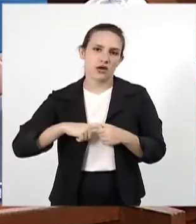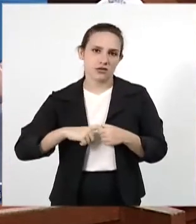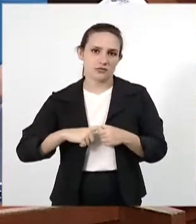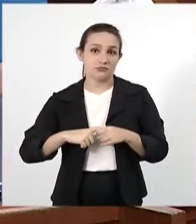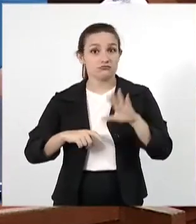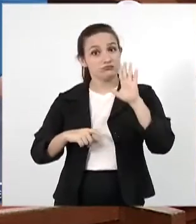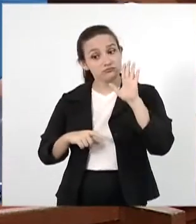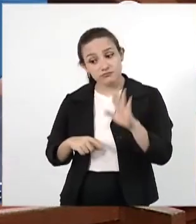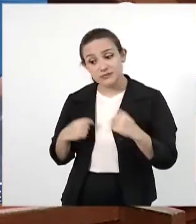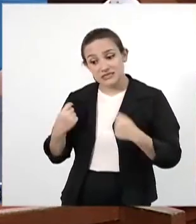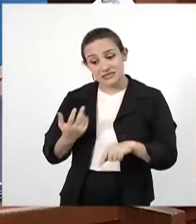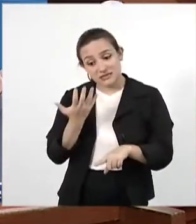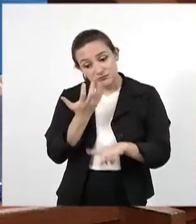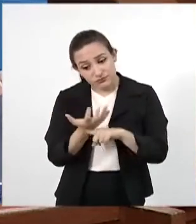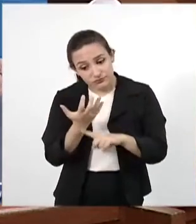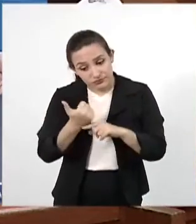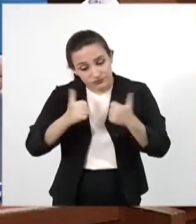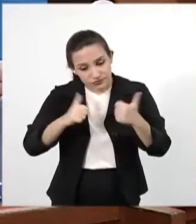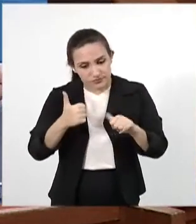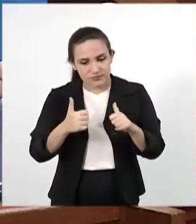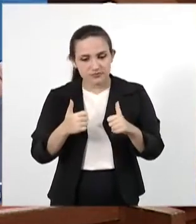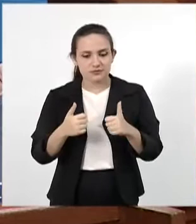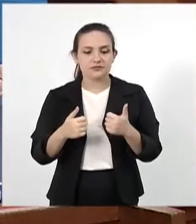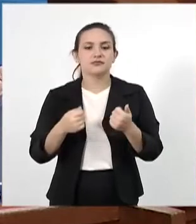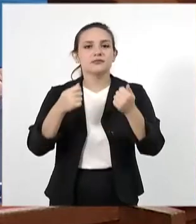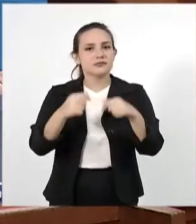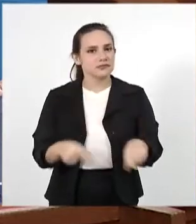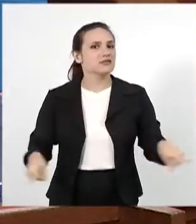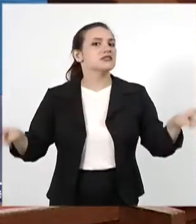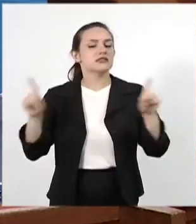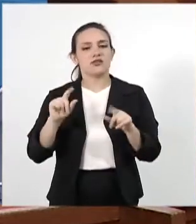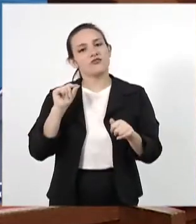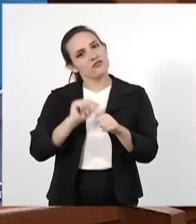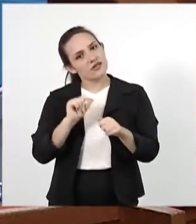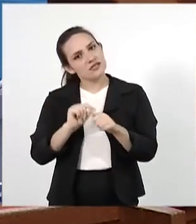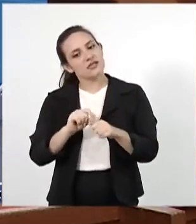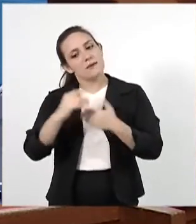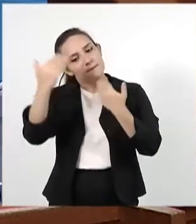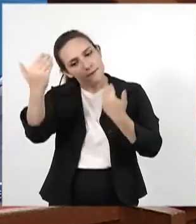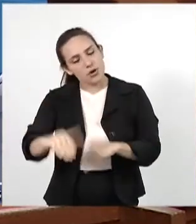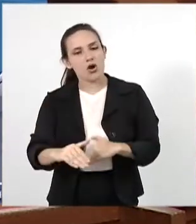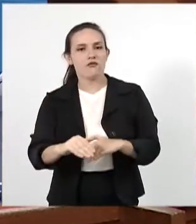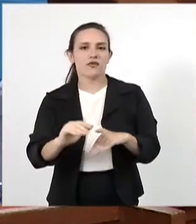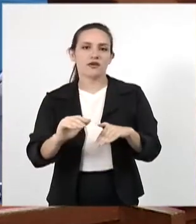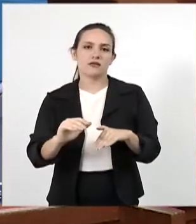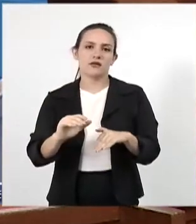curricular, dispensada a necessidade de prova objetiva. Está lá na lei complementar,